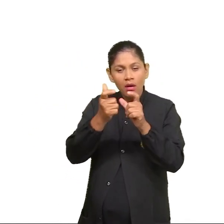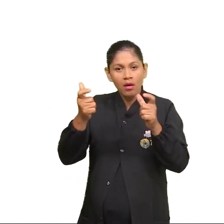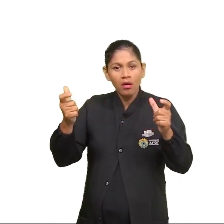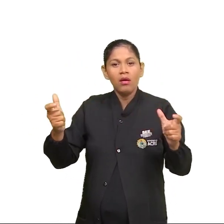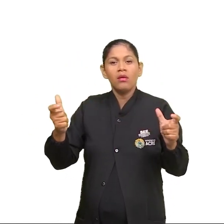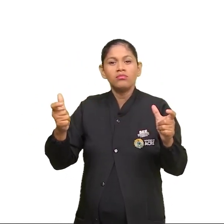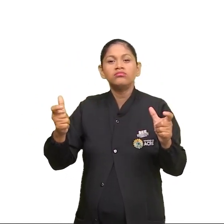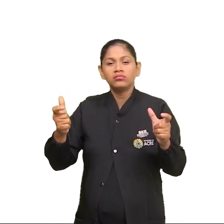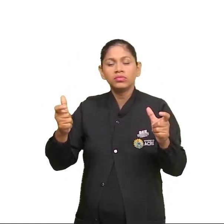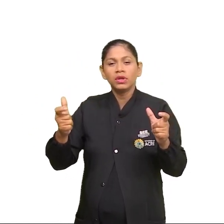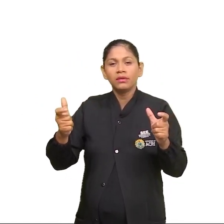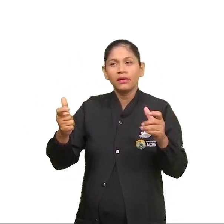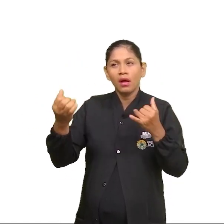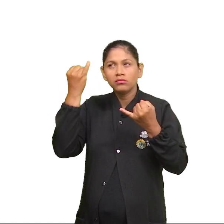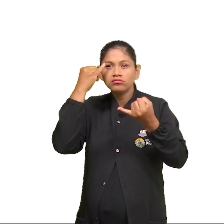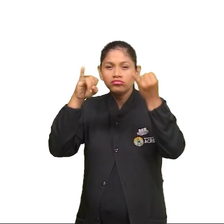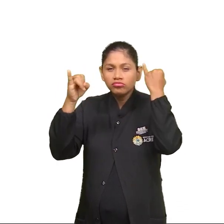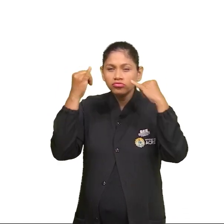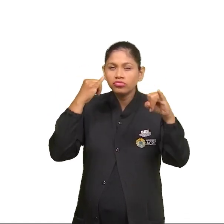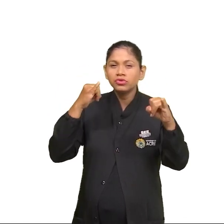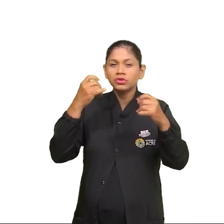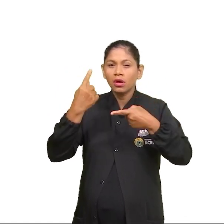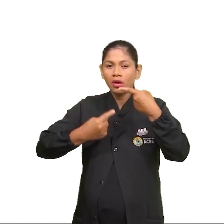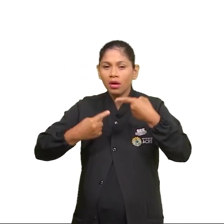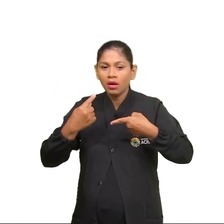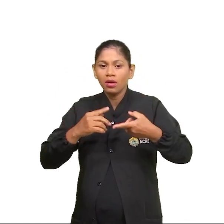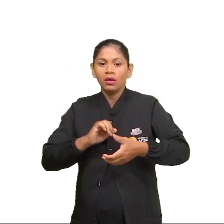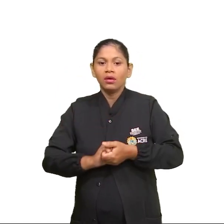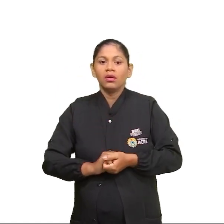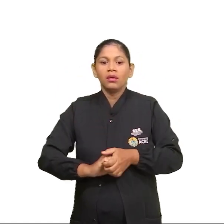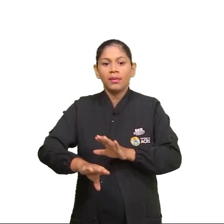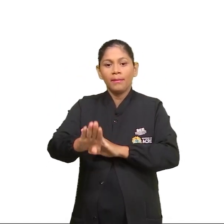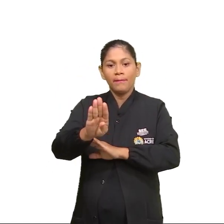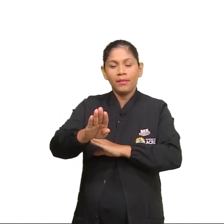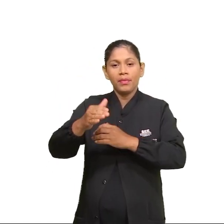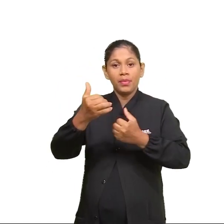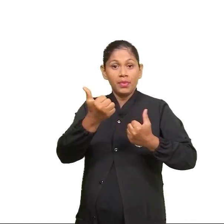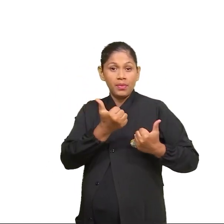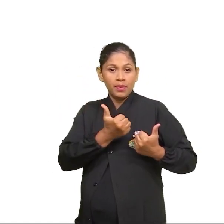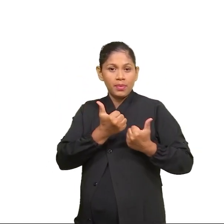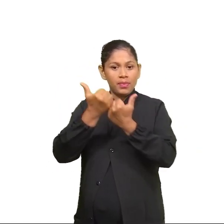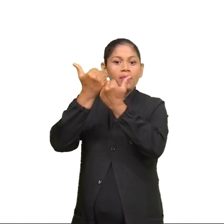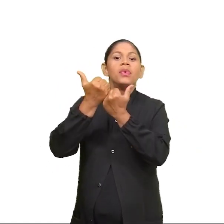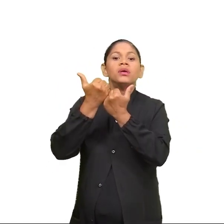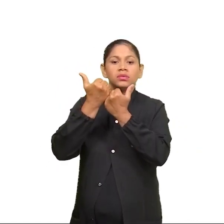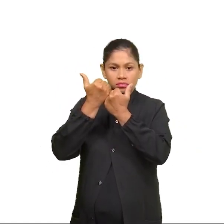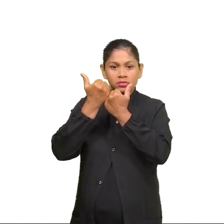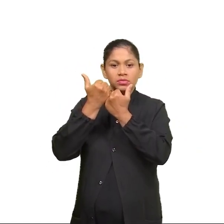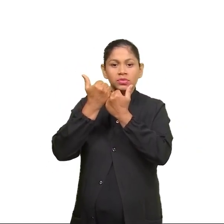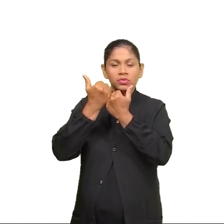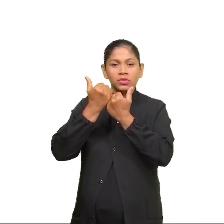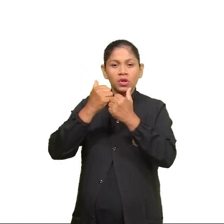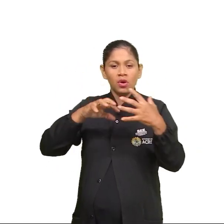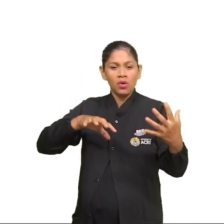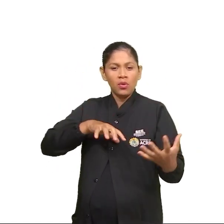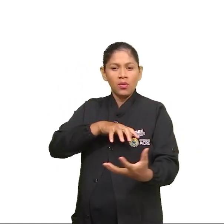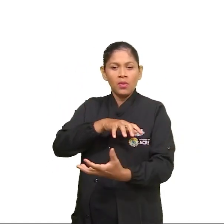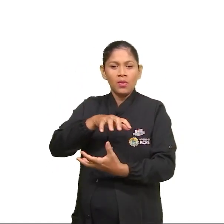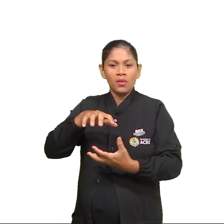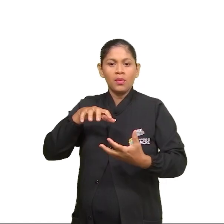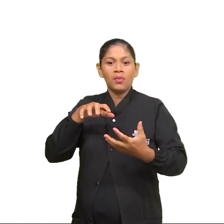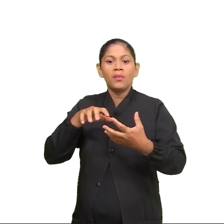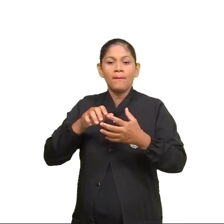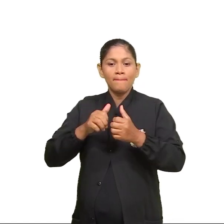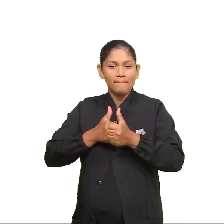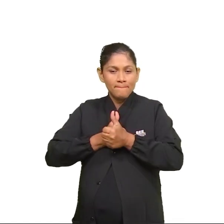de ideias? Pode ser. B, apoiar revolucionários e perseguir a nobreza local? Não. O texto